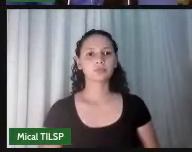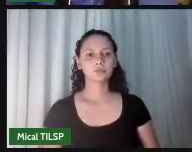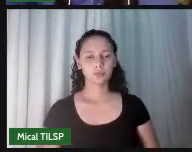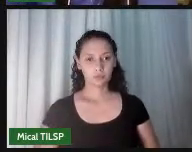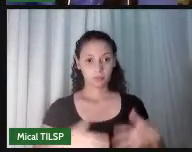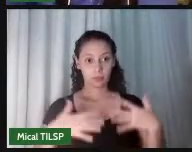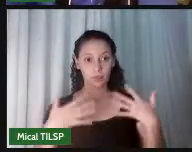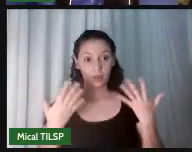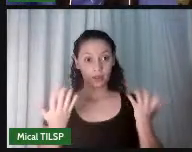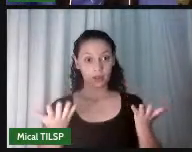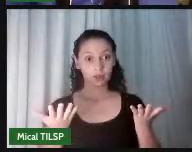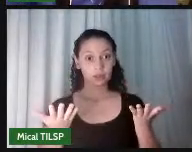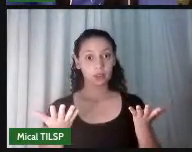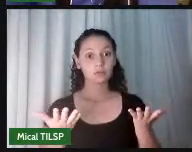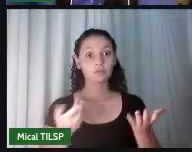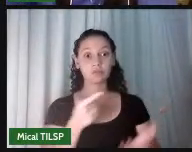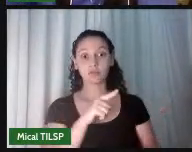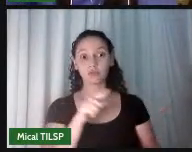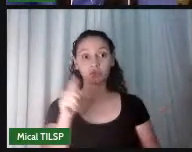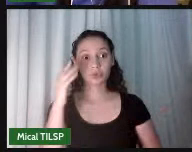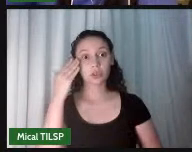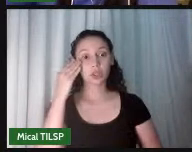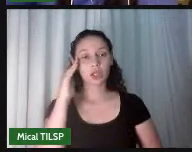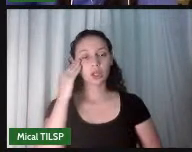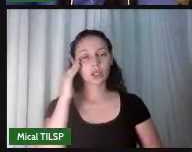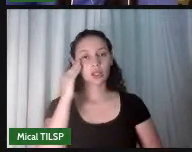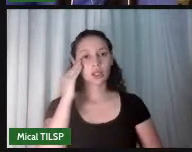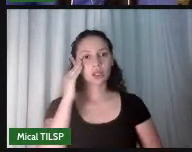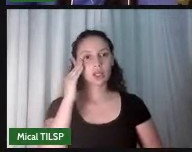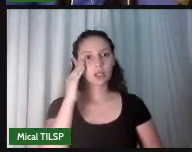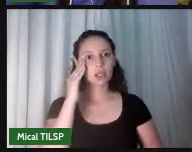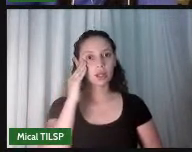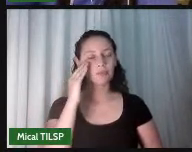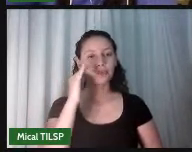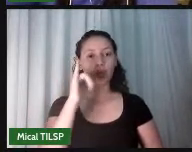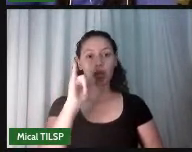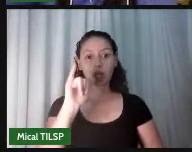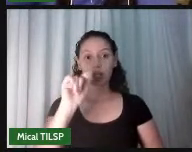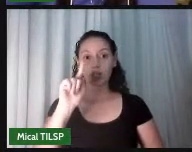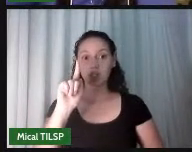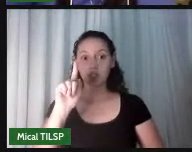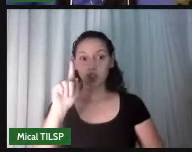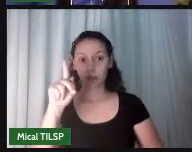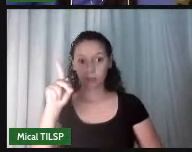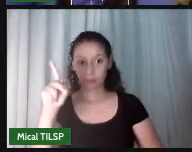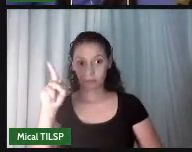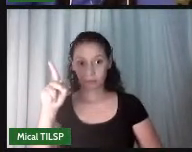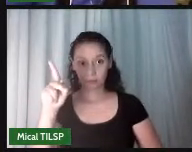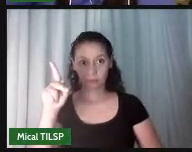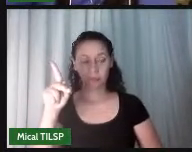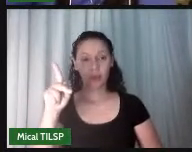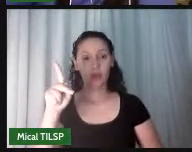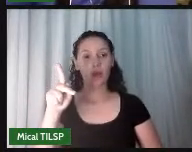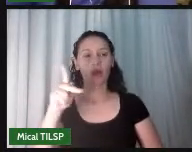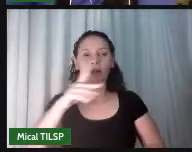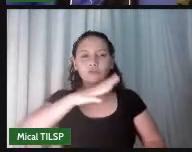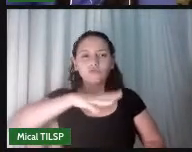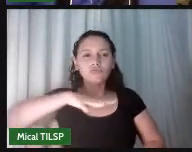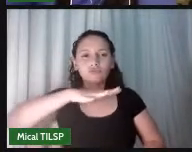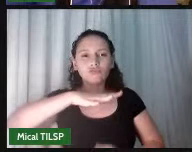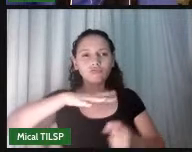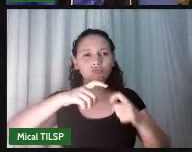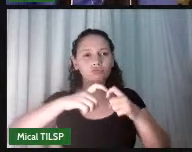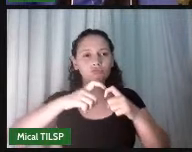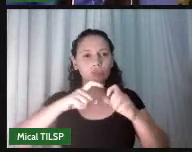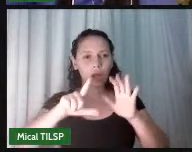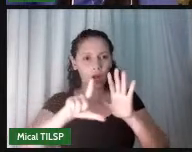só para vocês terem uma ideia do Instituto Geral de Perícias, tá? Eu trabalho aqui no Departamento Médico Legal. Eu sou técnica